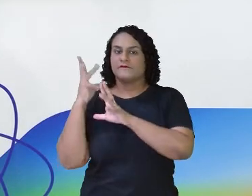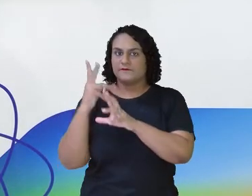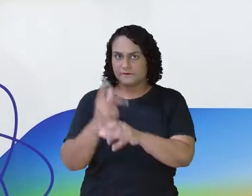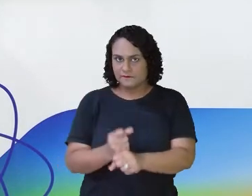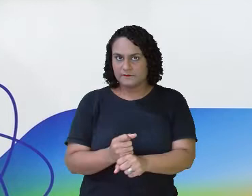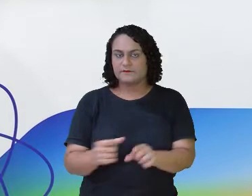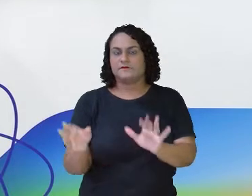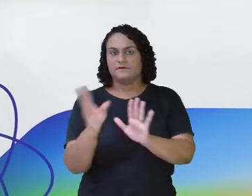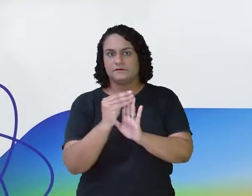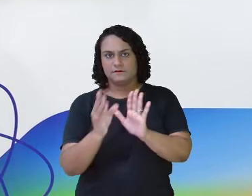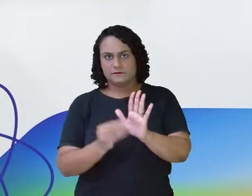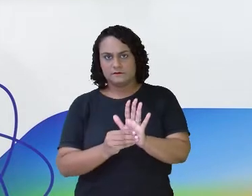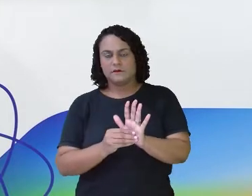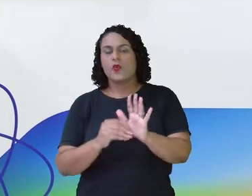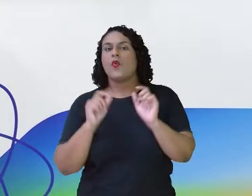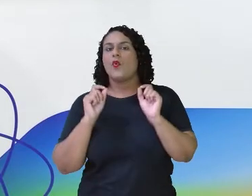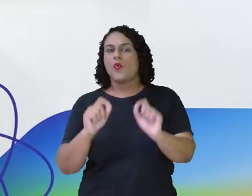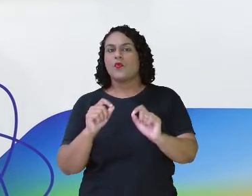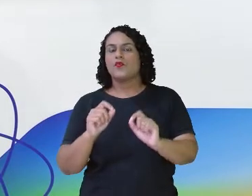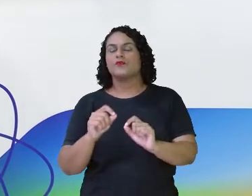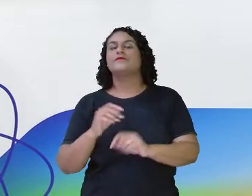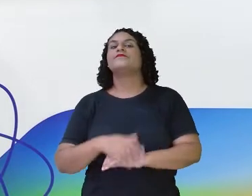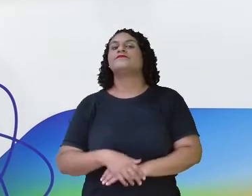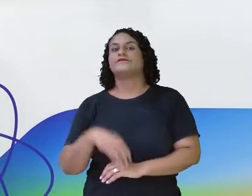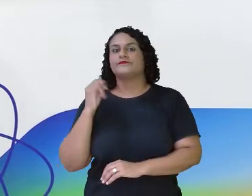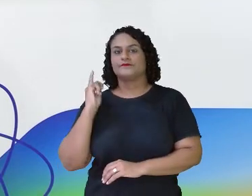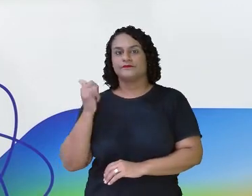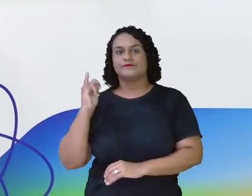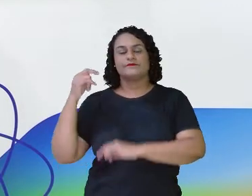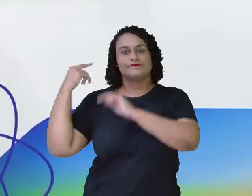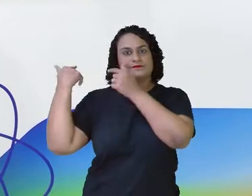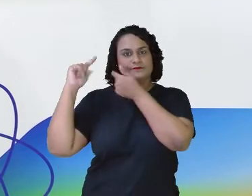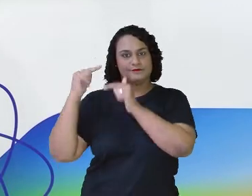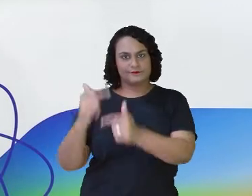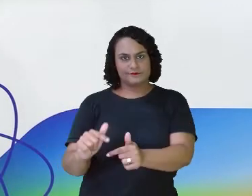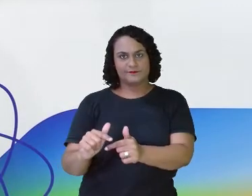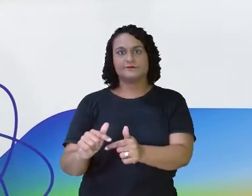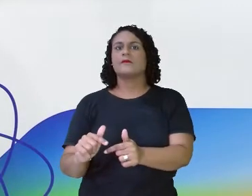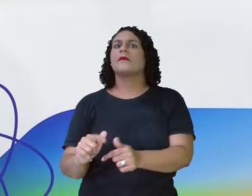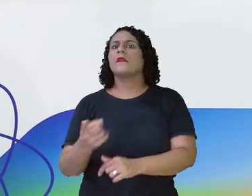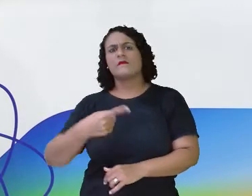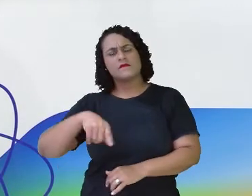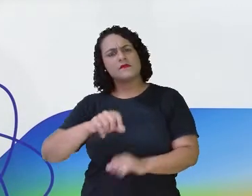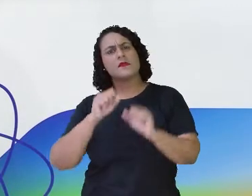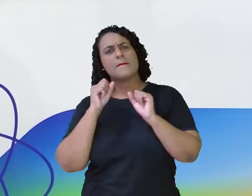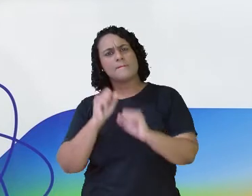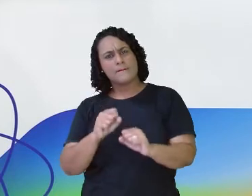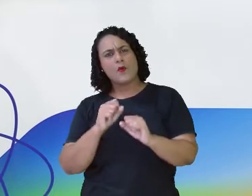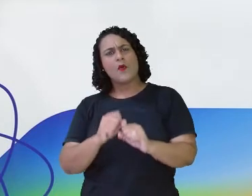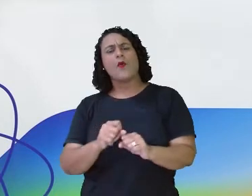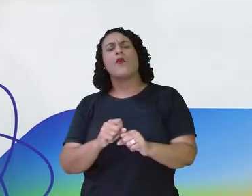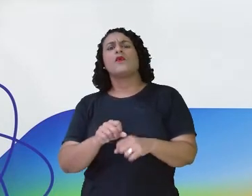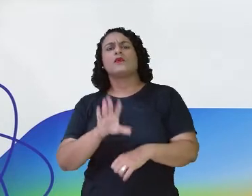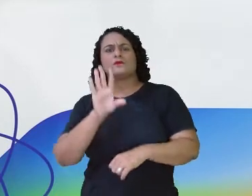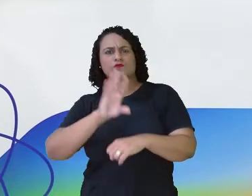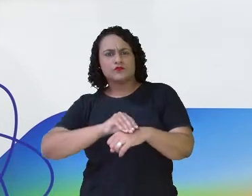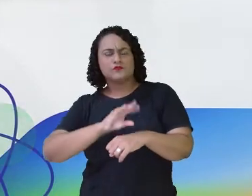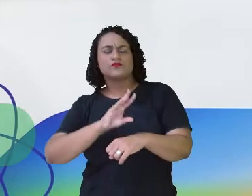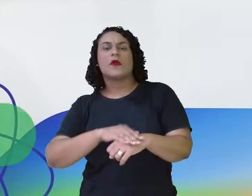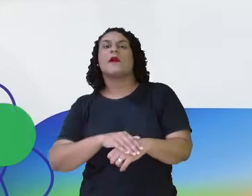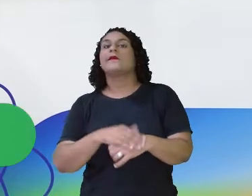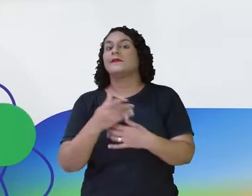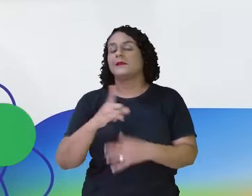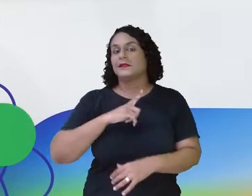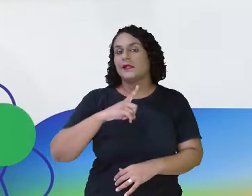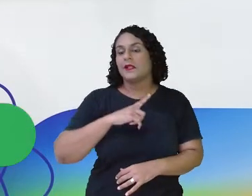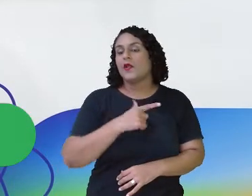da aula é conto tradicional. Você pode até fazer um registro se você quiser. Tem aquele estudante que gosta de